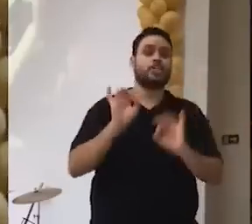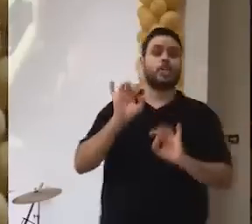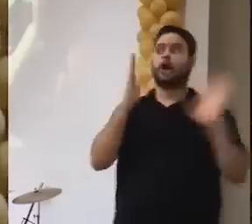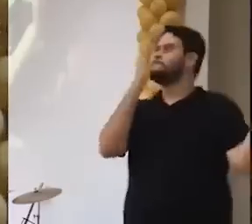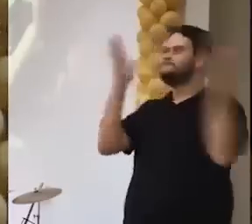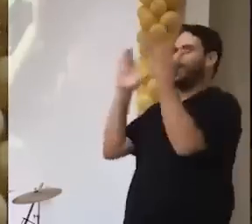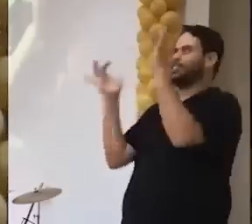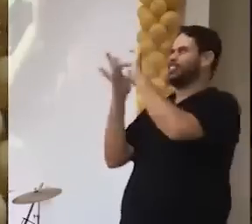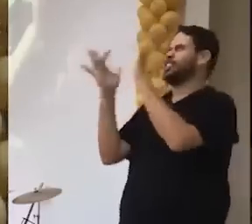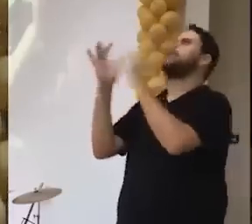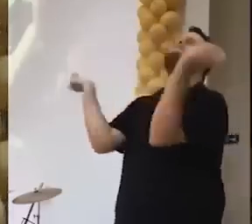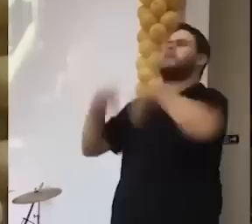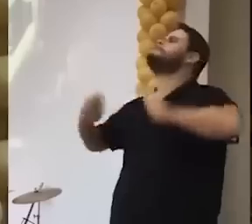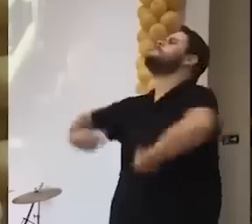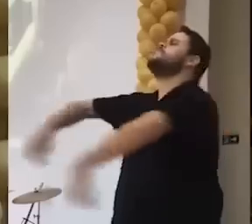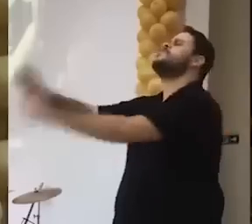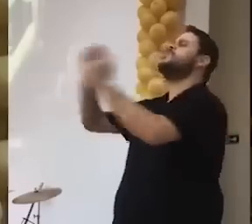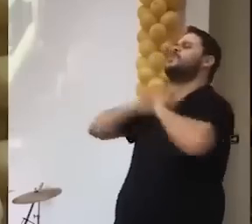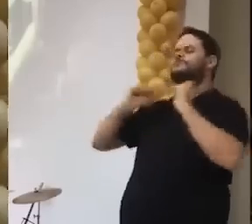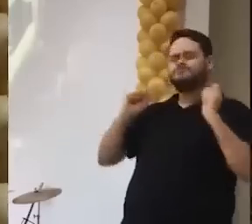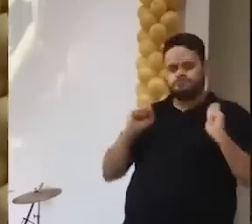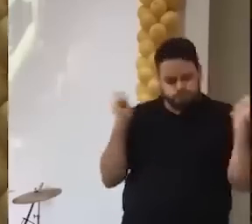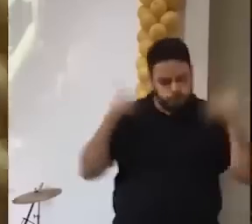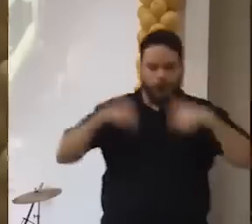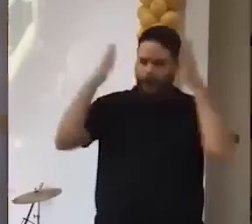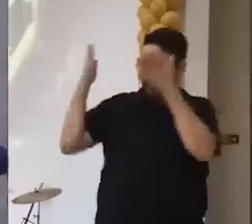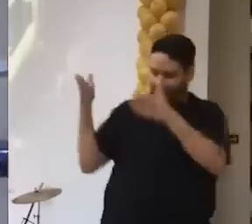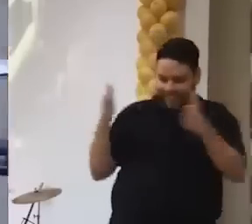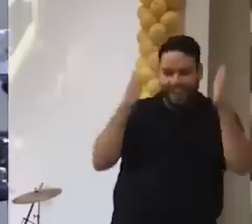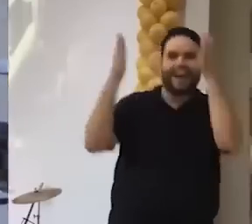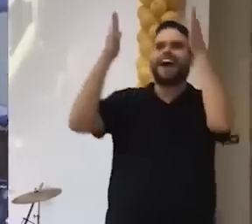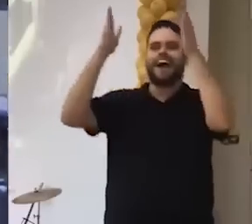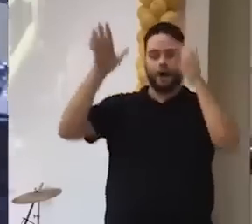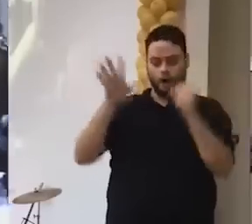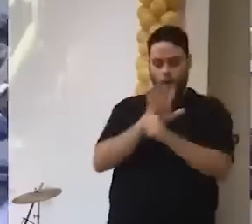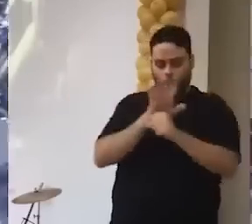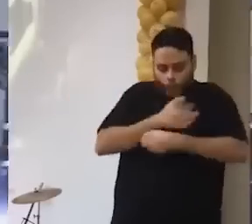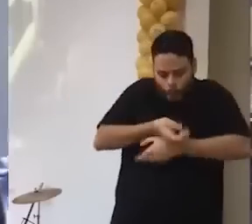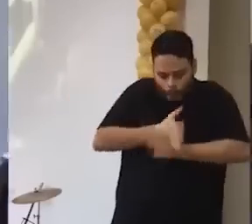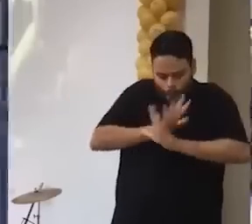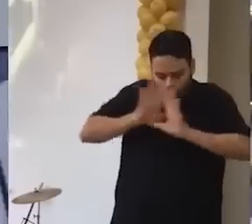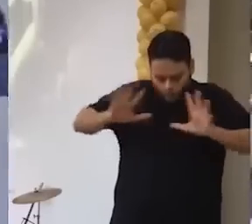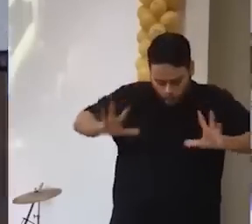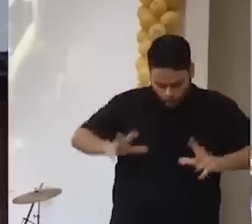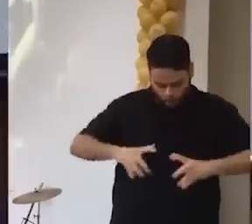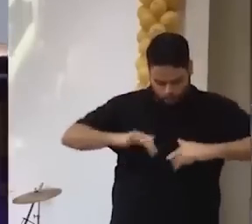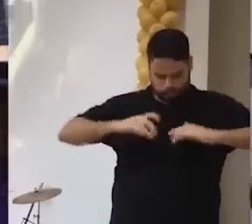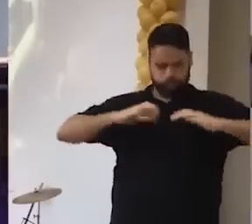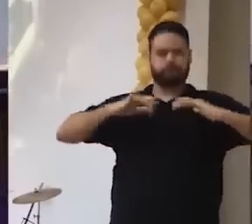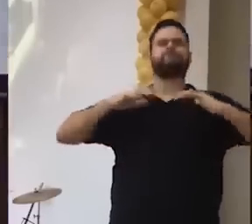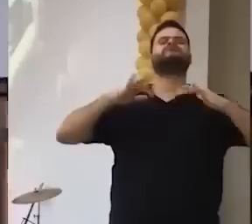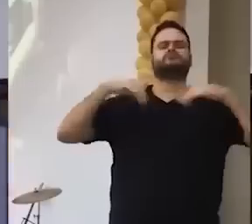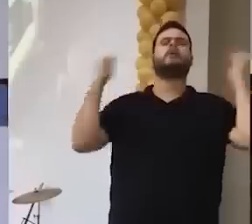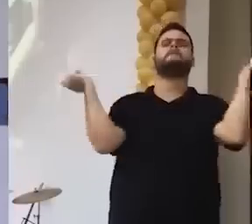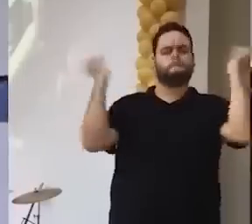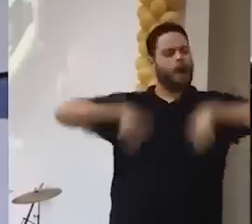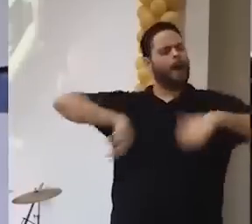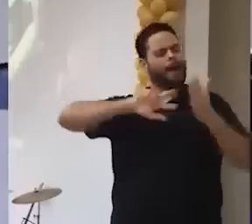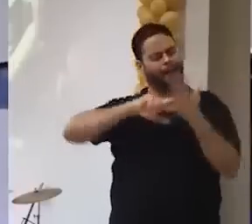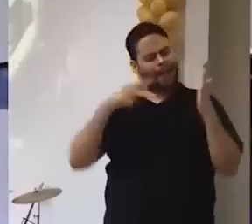coração, só Jesus pode dar sentido à sua vida, só Jesus pode preencher o vazio da sua alma, só Jesus pode dar significado à